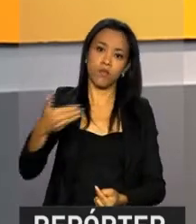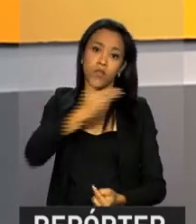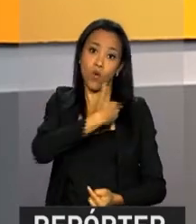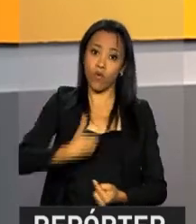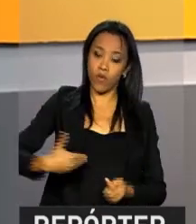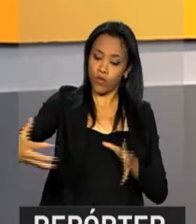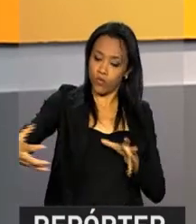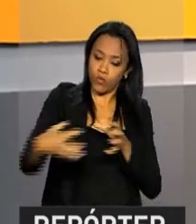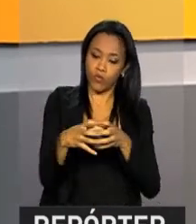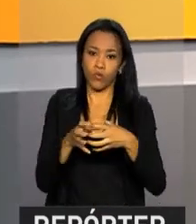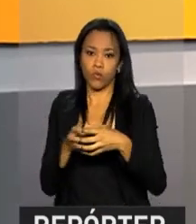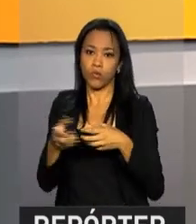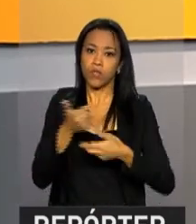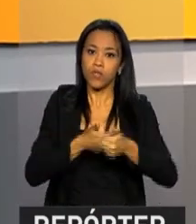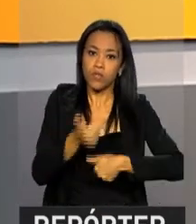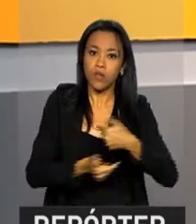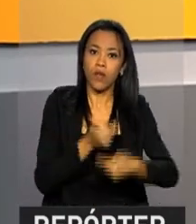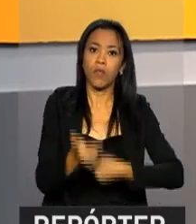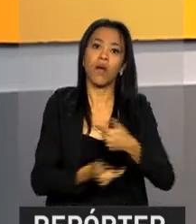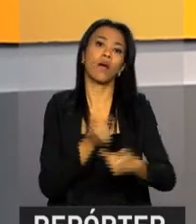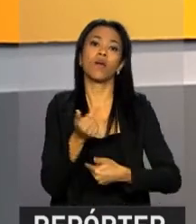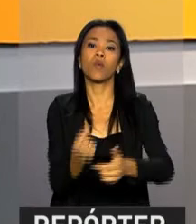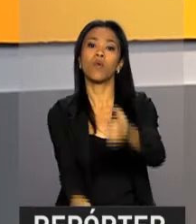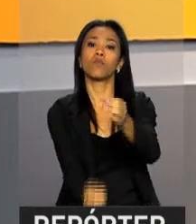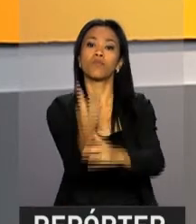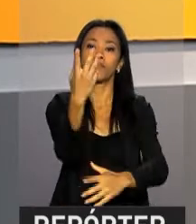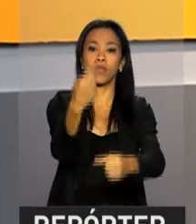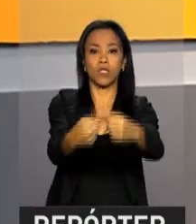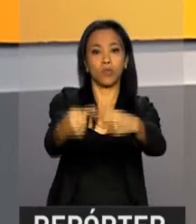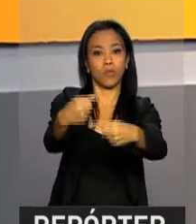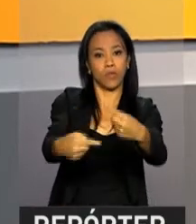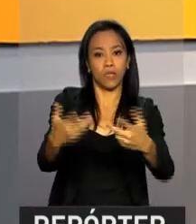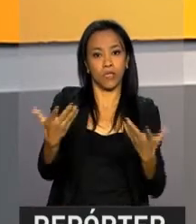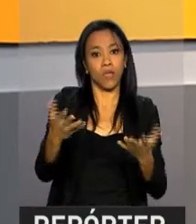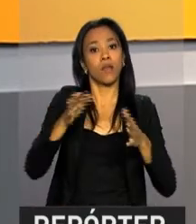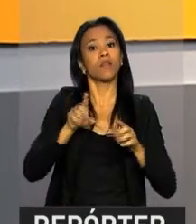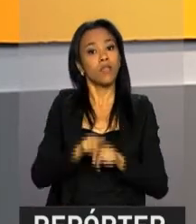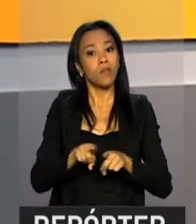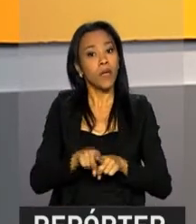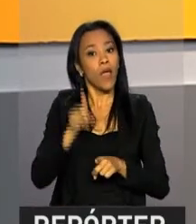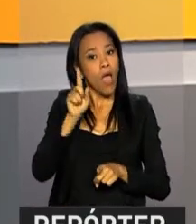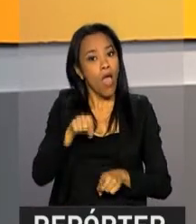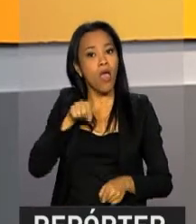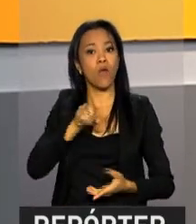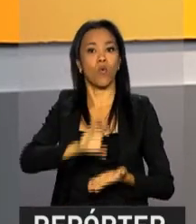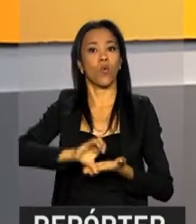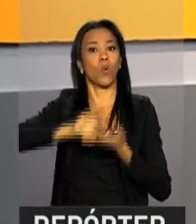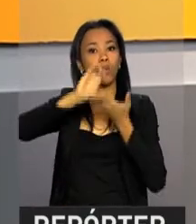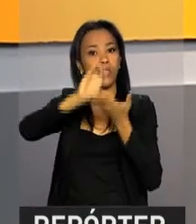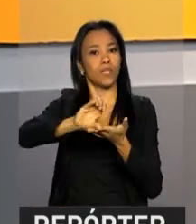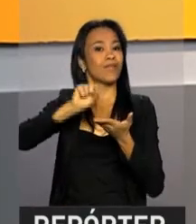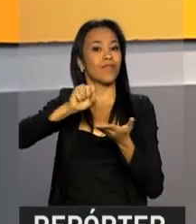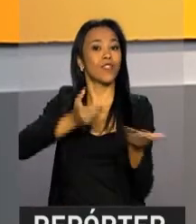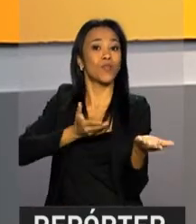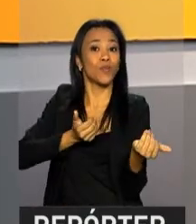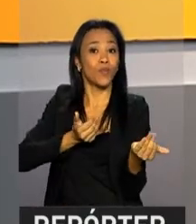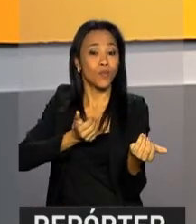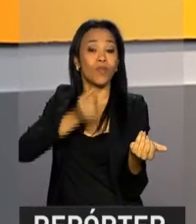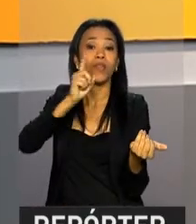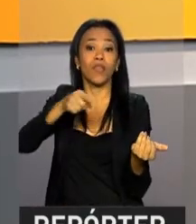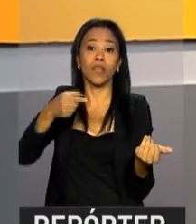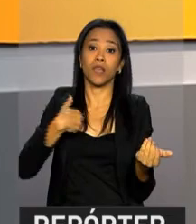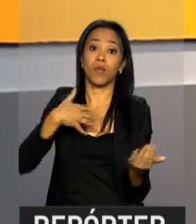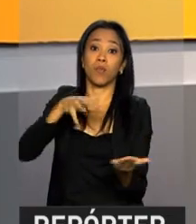trabalham no planejamento e execução das políticas públicas assim também é o conselho nacional da juventude quem